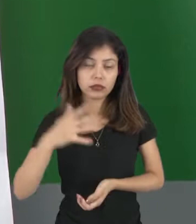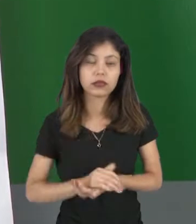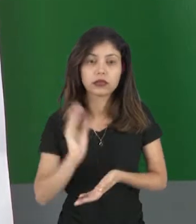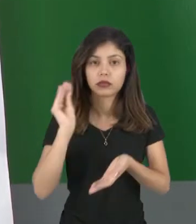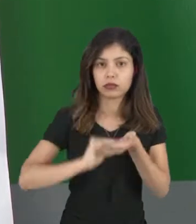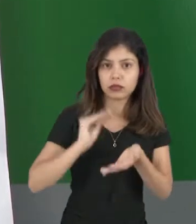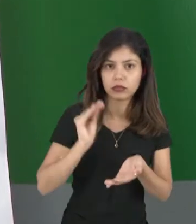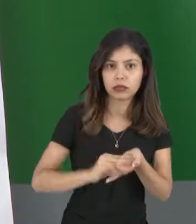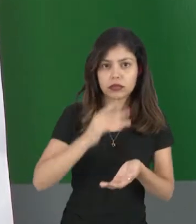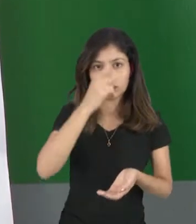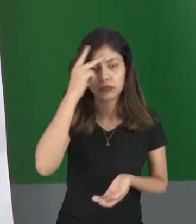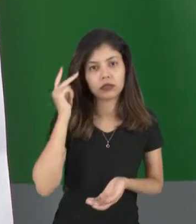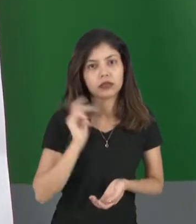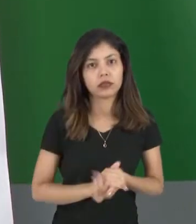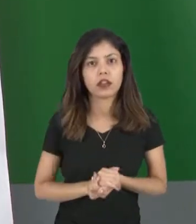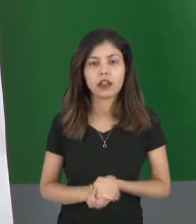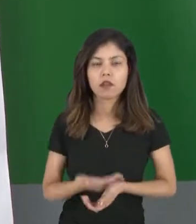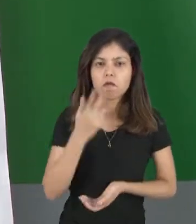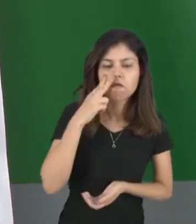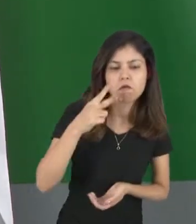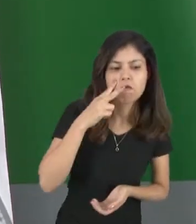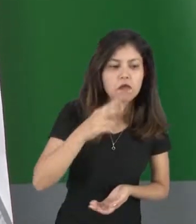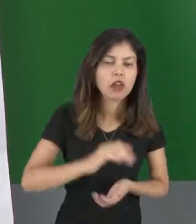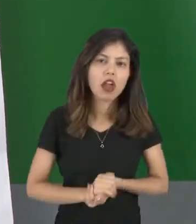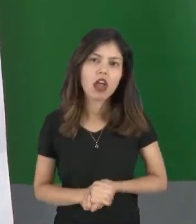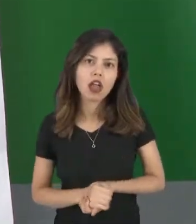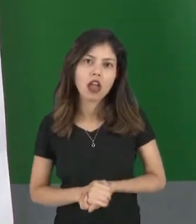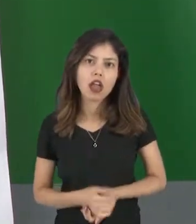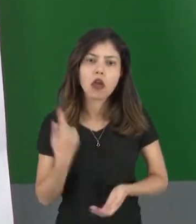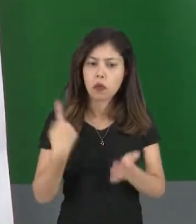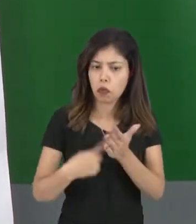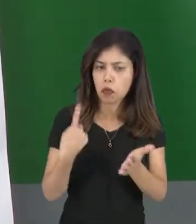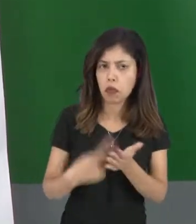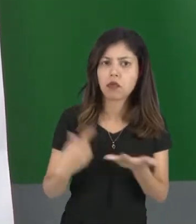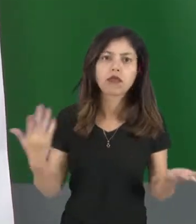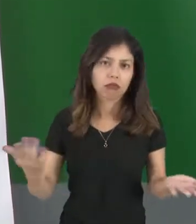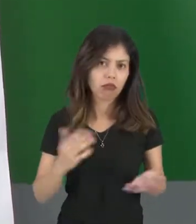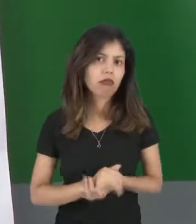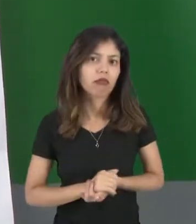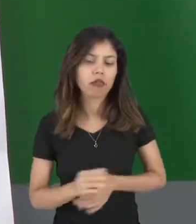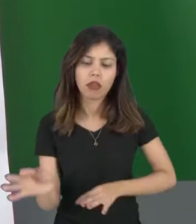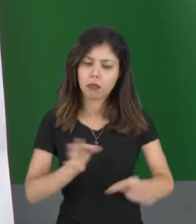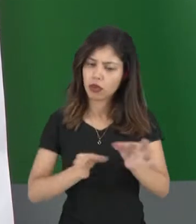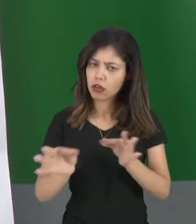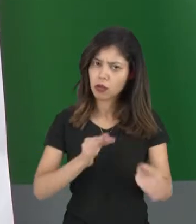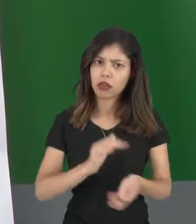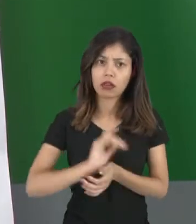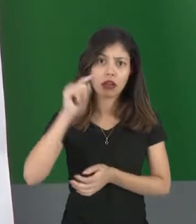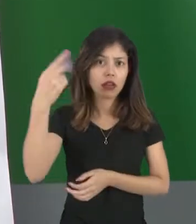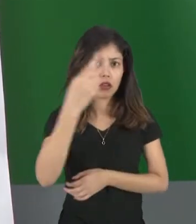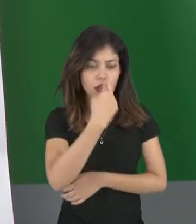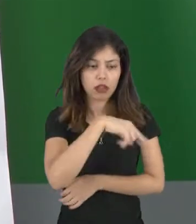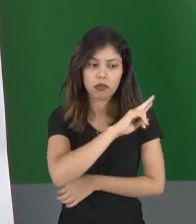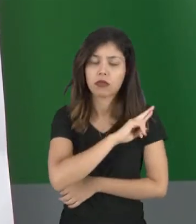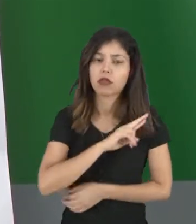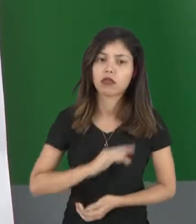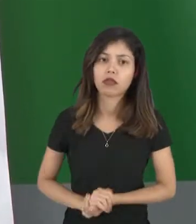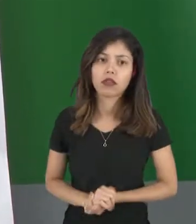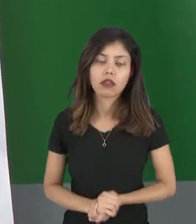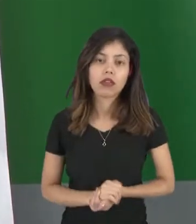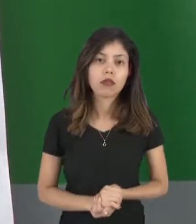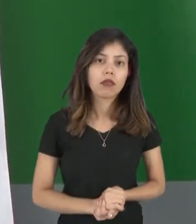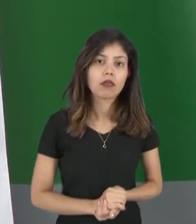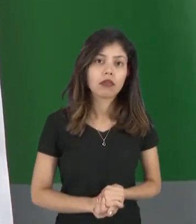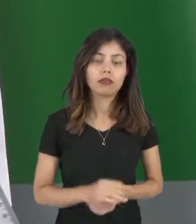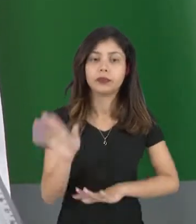falta é uma tonelada de vergonha na cara, interesse, comprometimento e planejamento daqueles que são responsáveis por administrar o